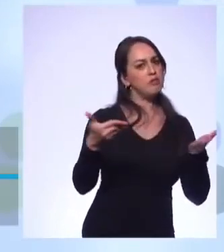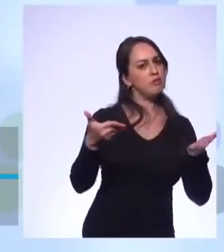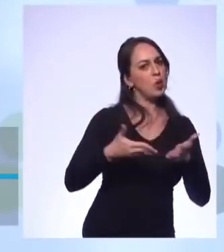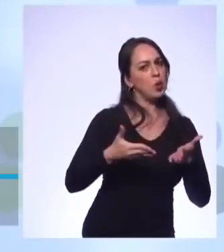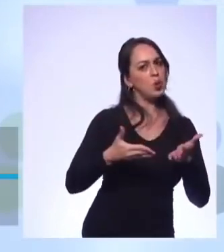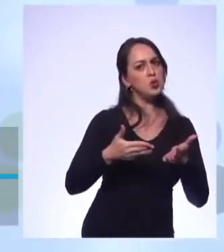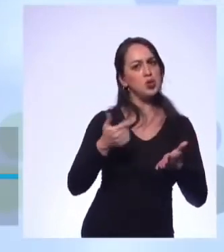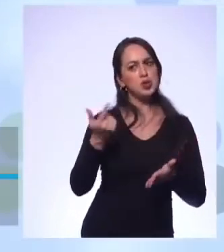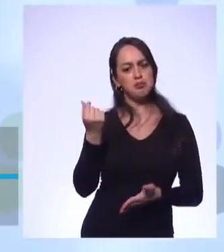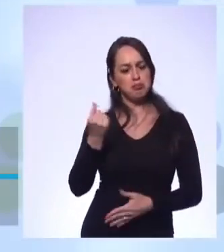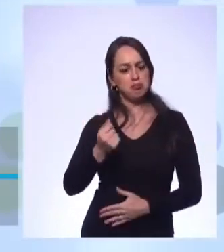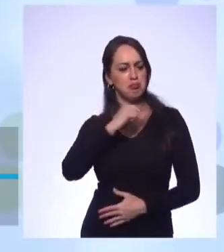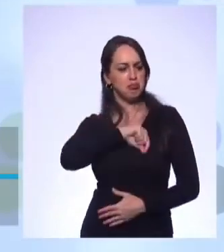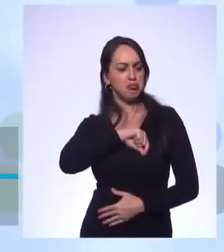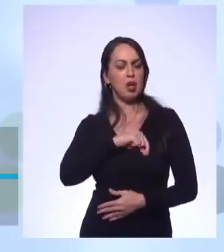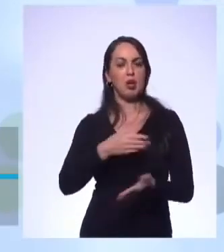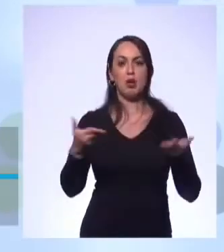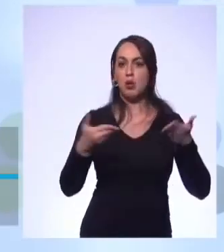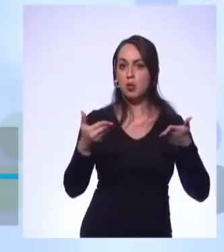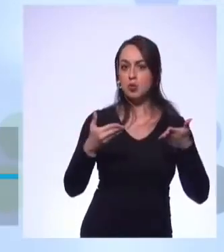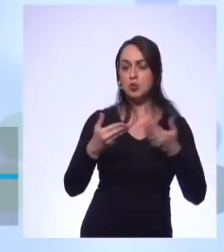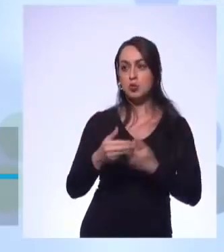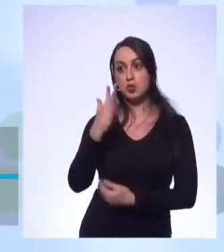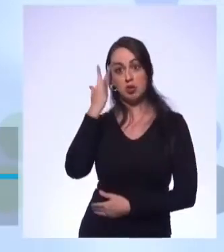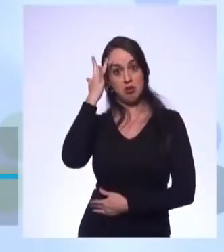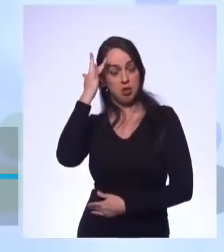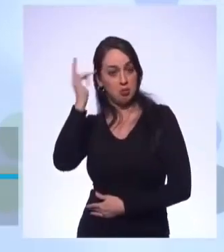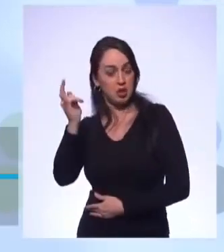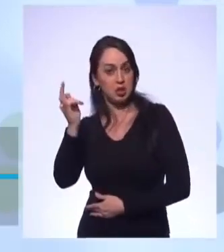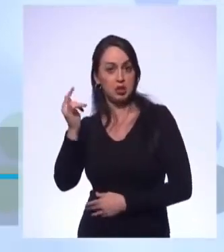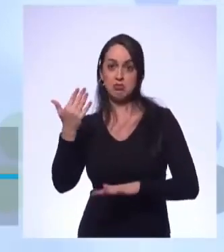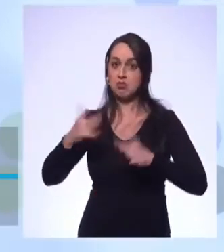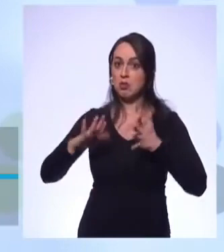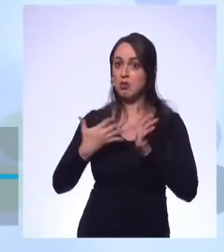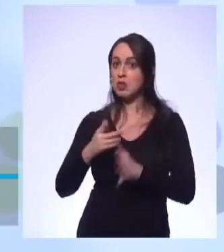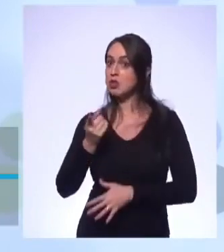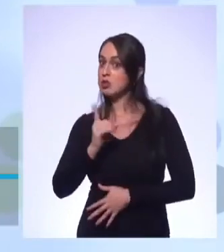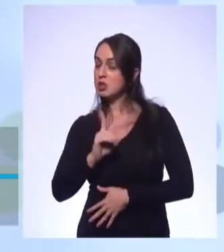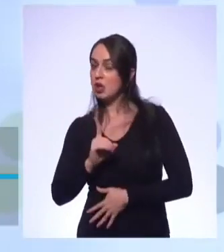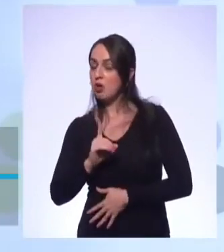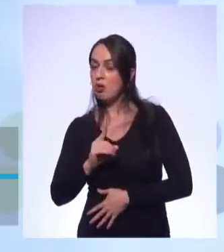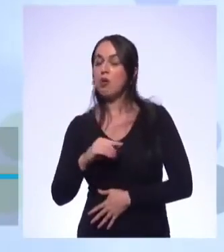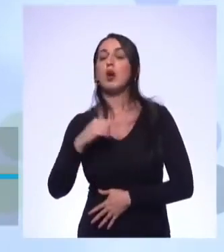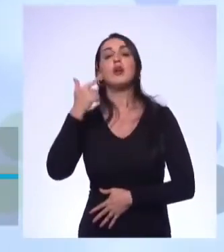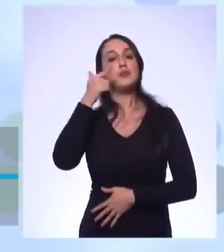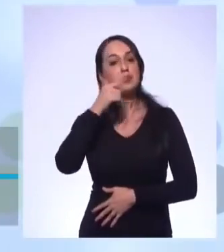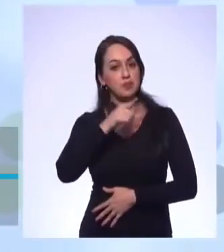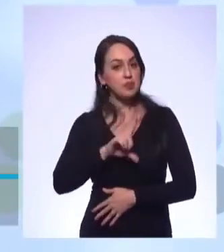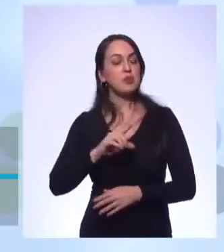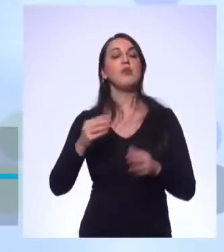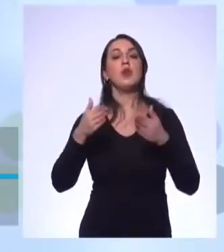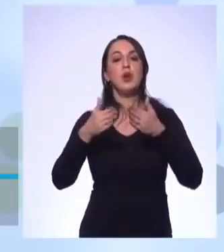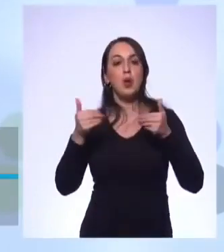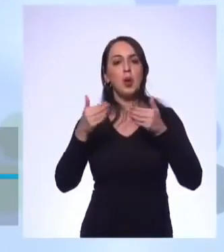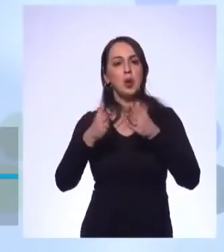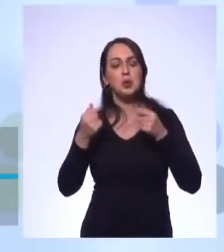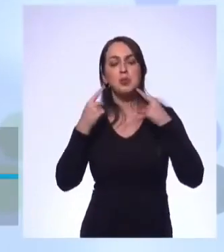não tinha nenhum vínculo empregatício, não tinha nenhum vínculo com o dono da empresa. Graças a reivindicações, existem